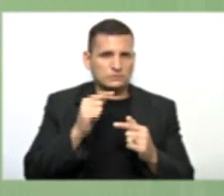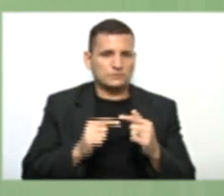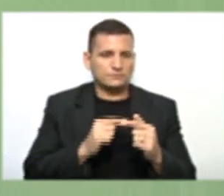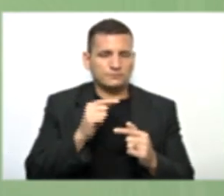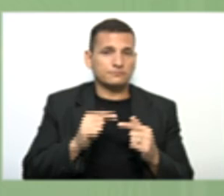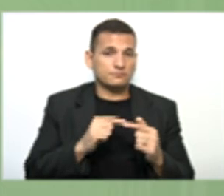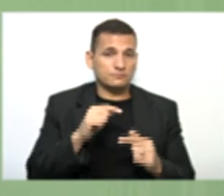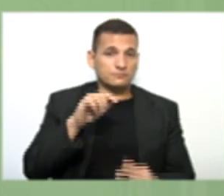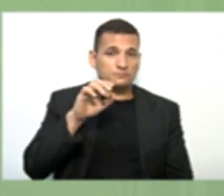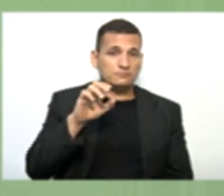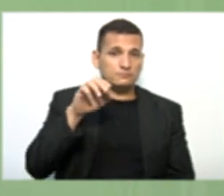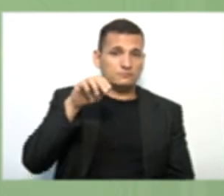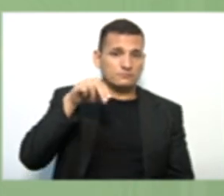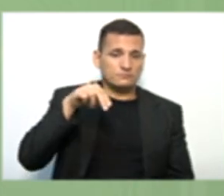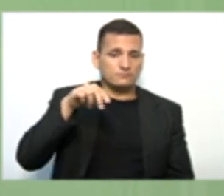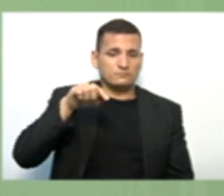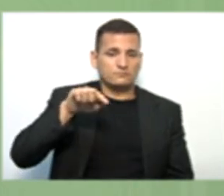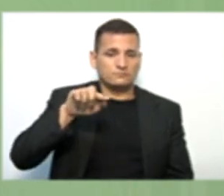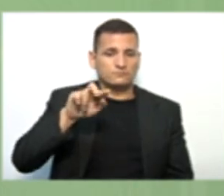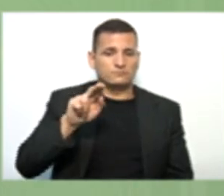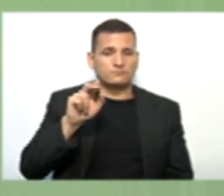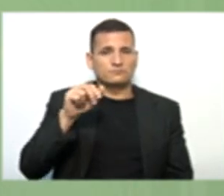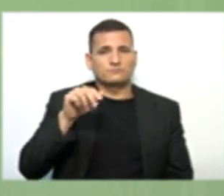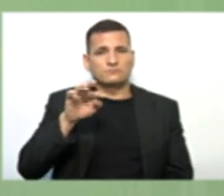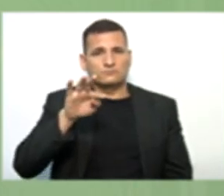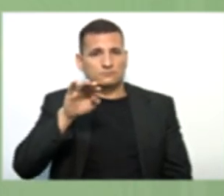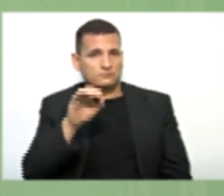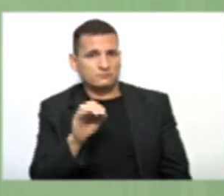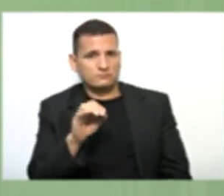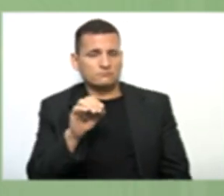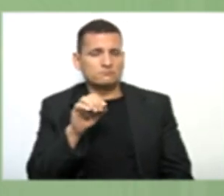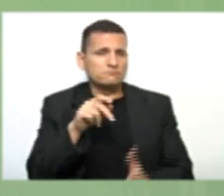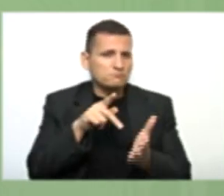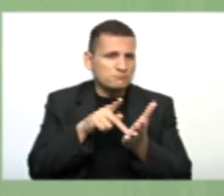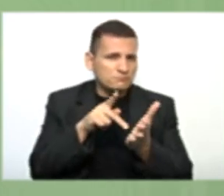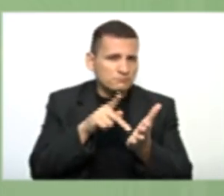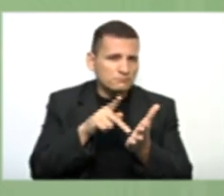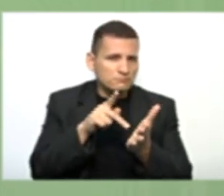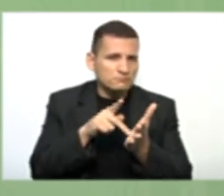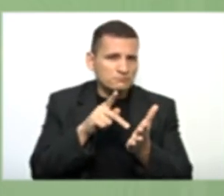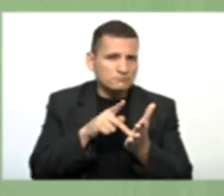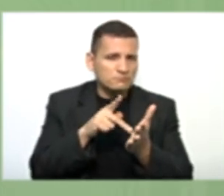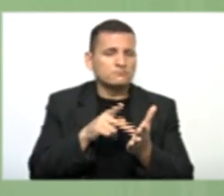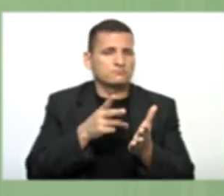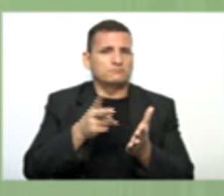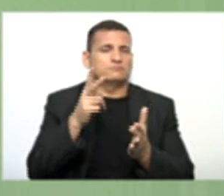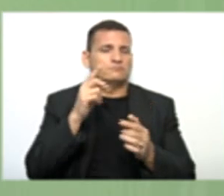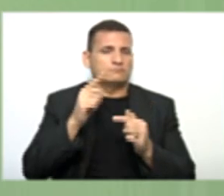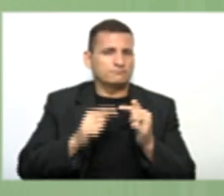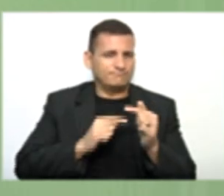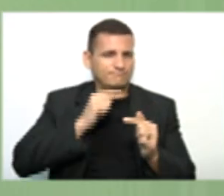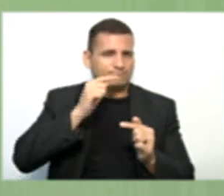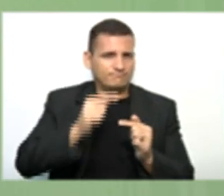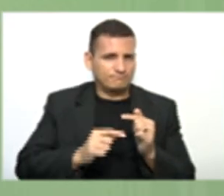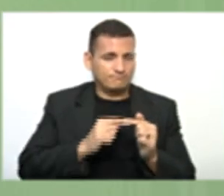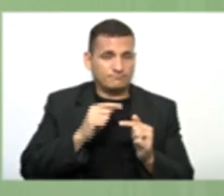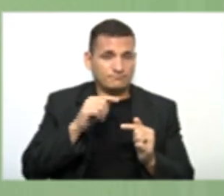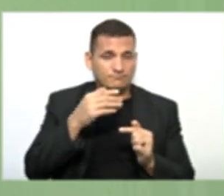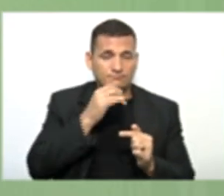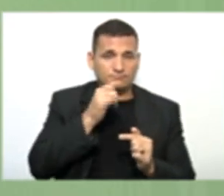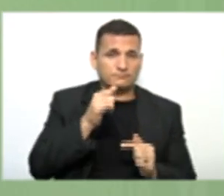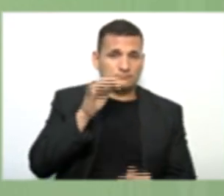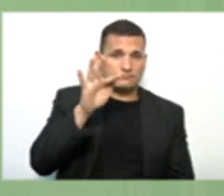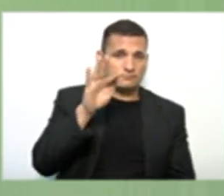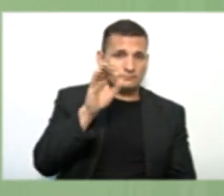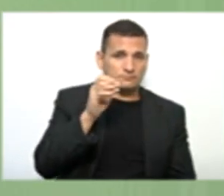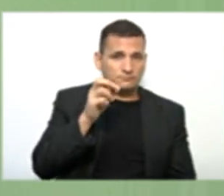nessa palavrinha, enquanto uma determinada condição for verdadeira. Então, toda vez que a gente falar de laço for, a gente está